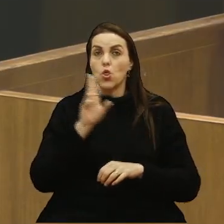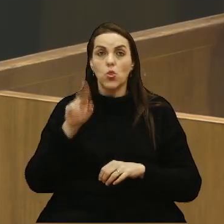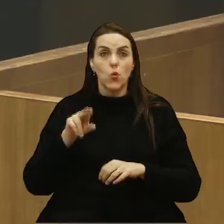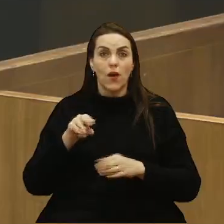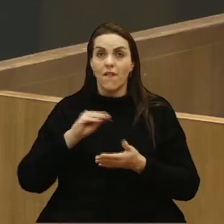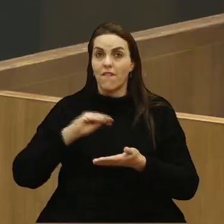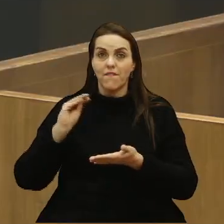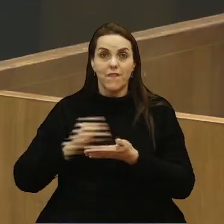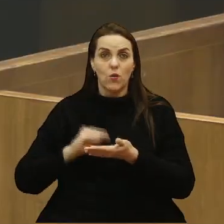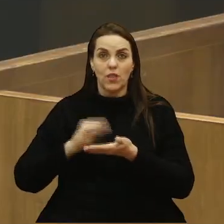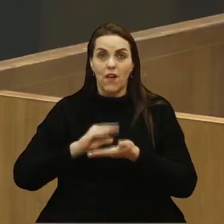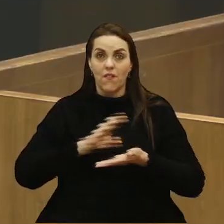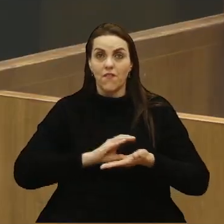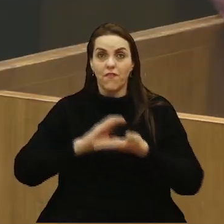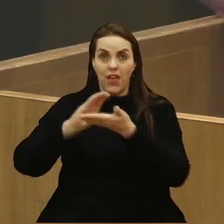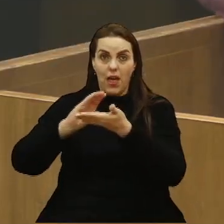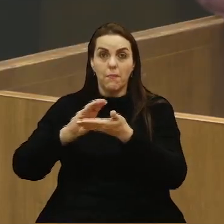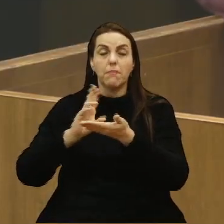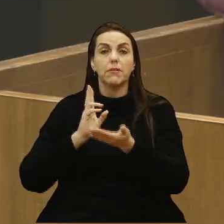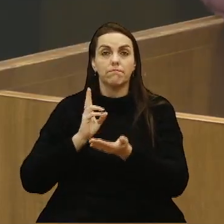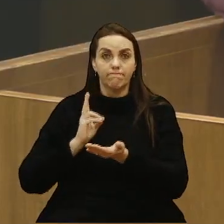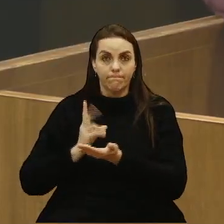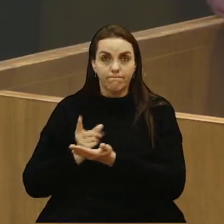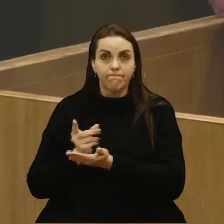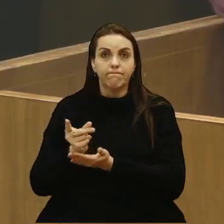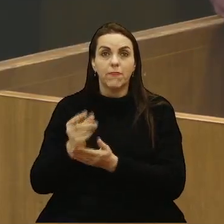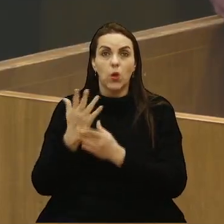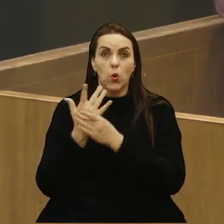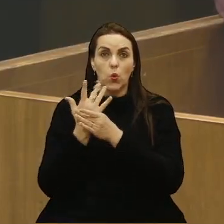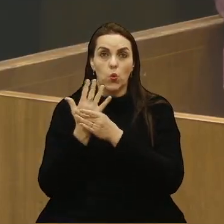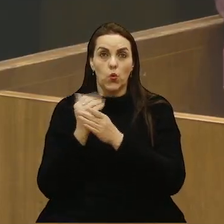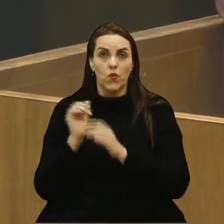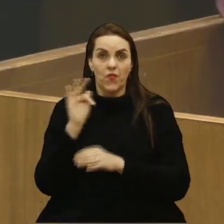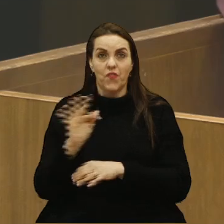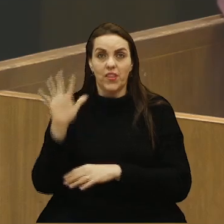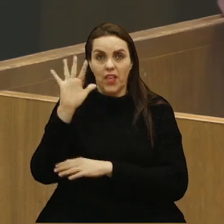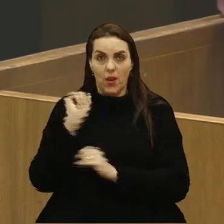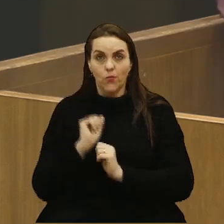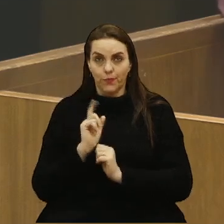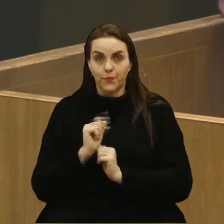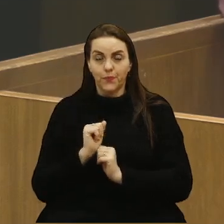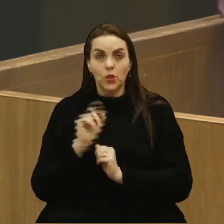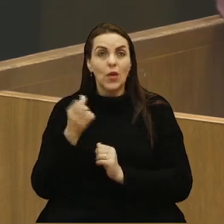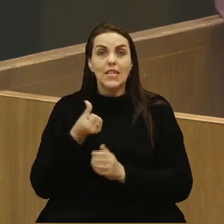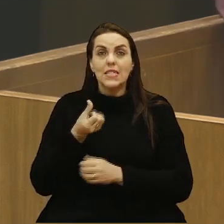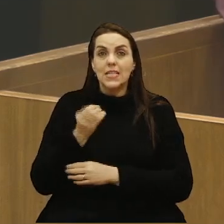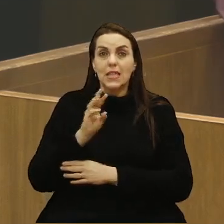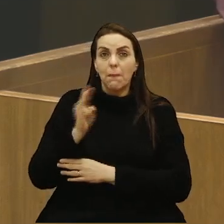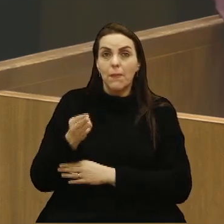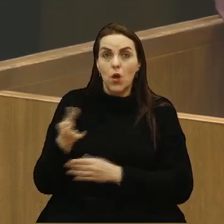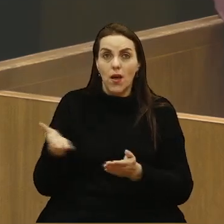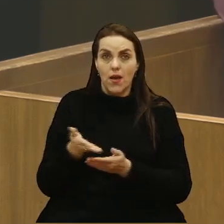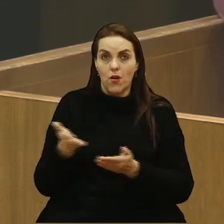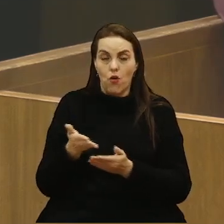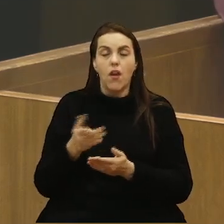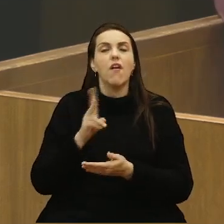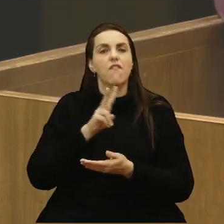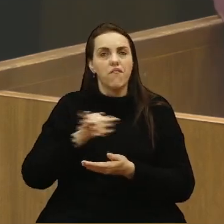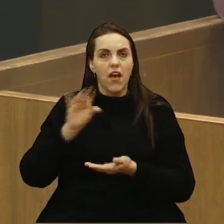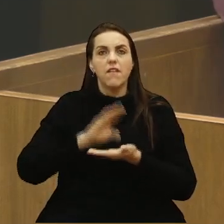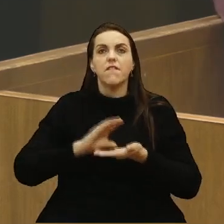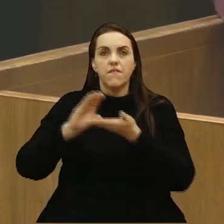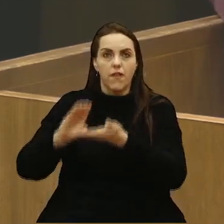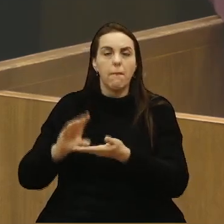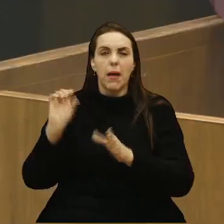verba para manutenção da Universidade Federal. Não é só esses 60 milhões agora, vai ter verba garantida